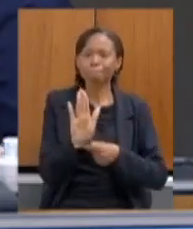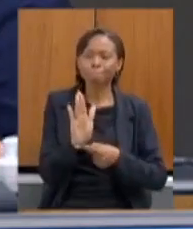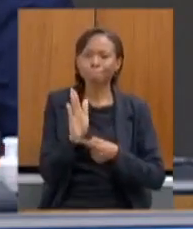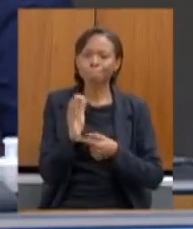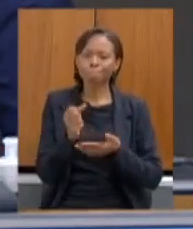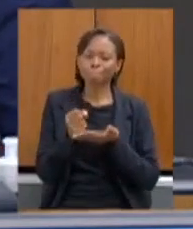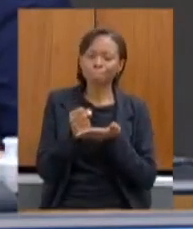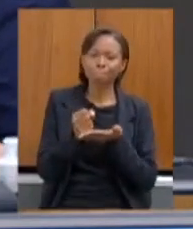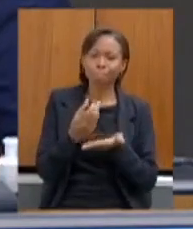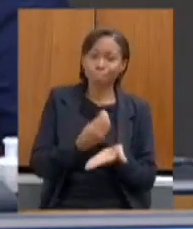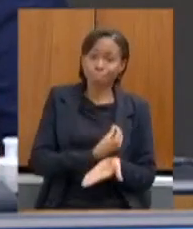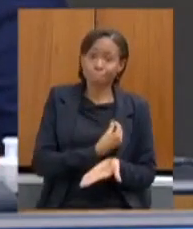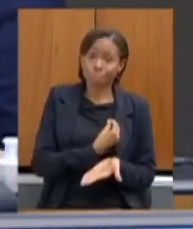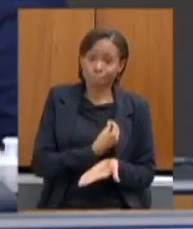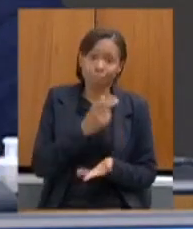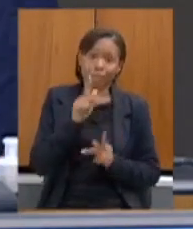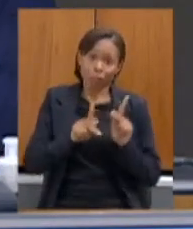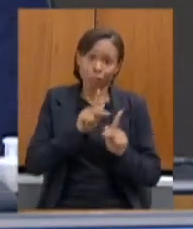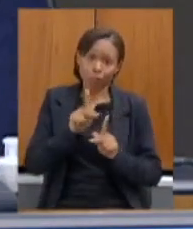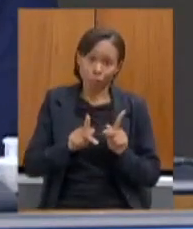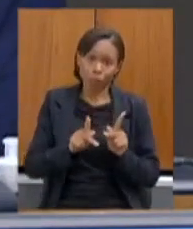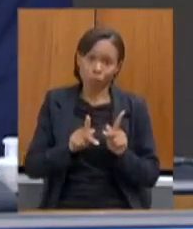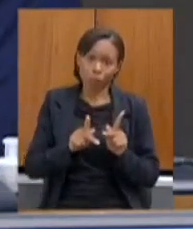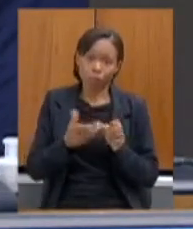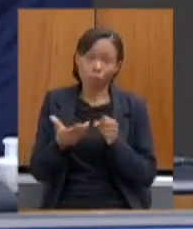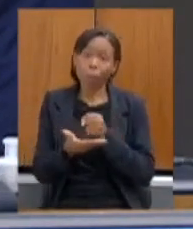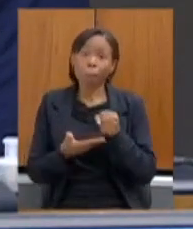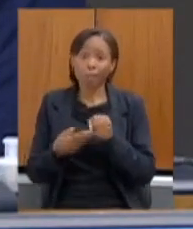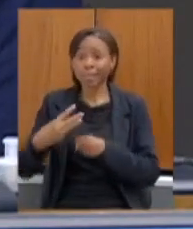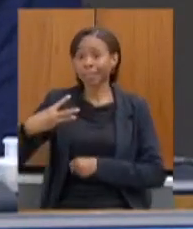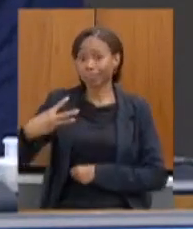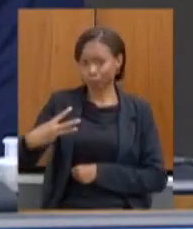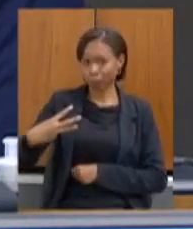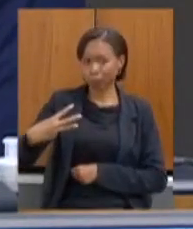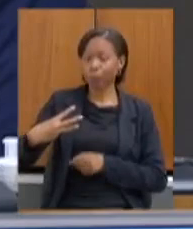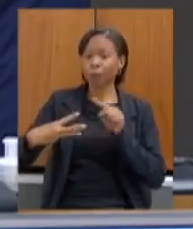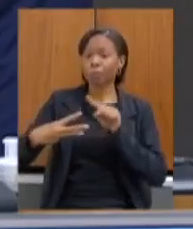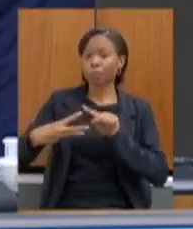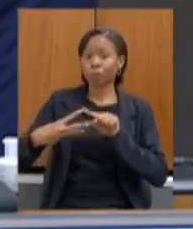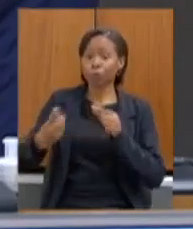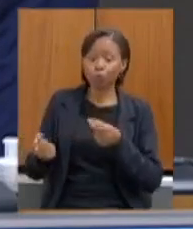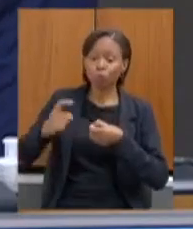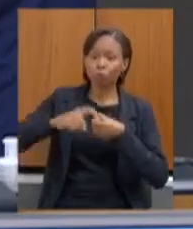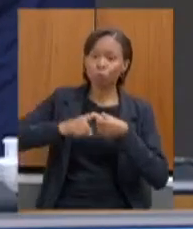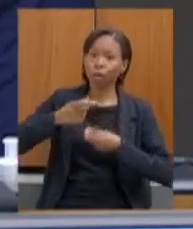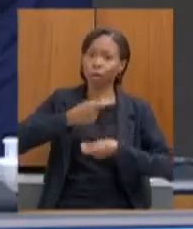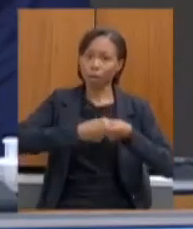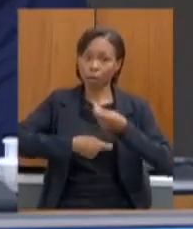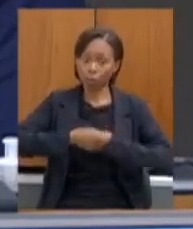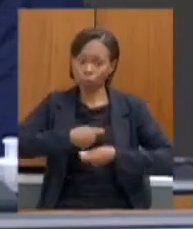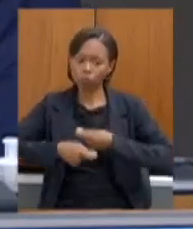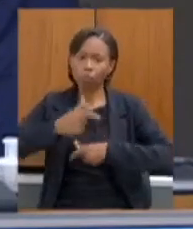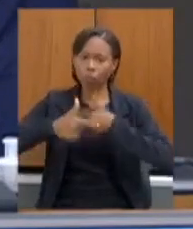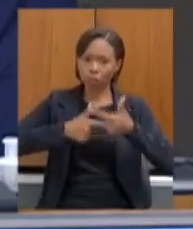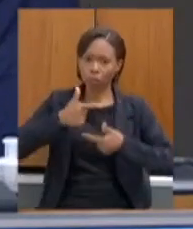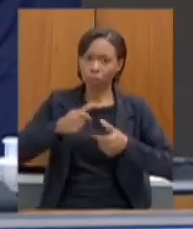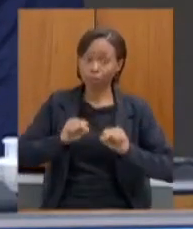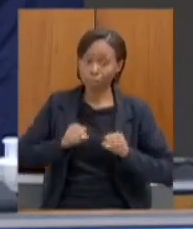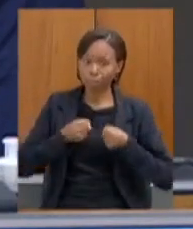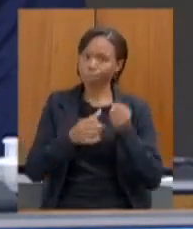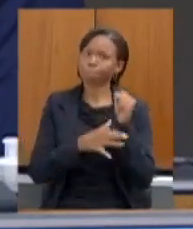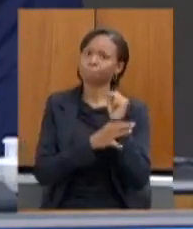Estado durante a pandemia, baseado em três pilares. A primeira, retomada da atividade econômica em ondas, de forma gradual e segura.